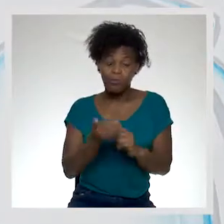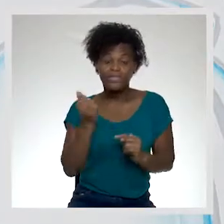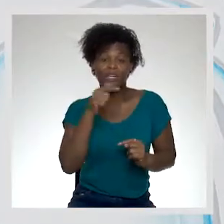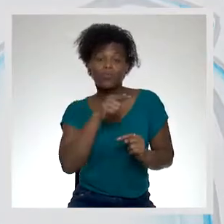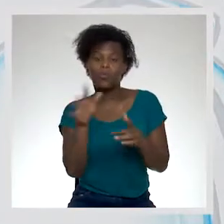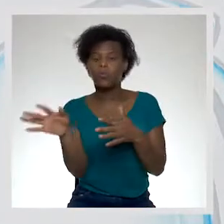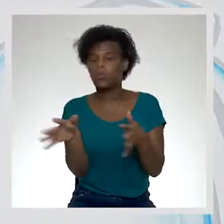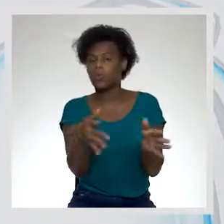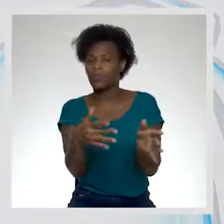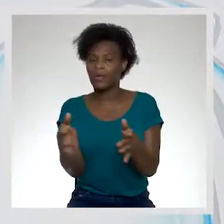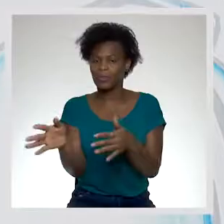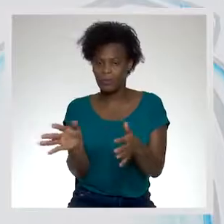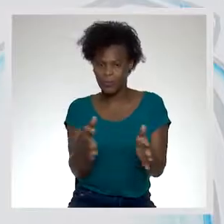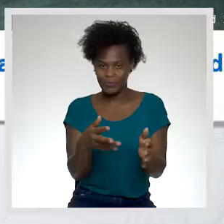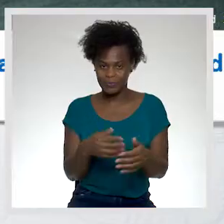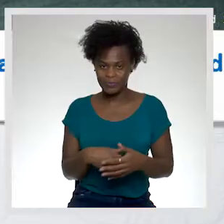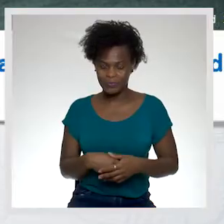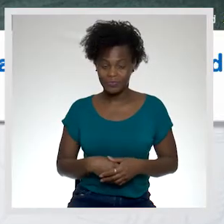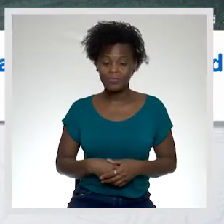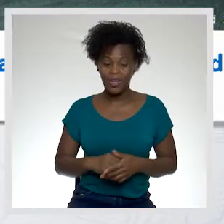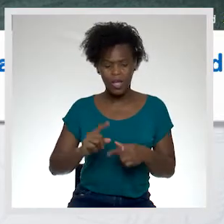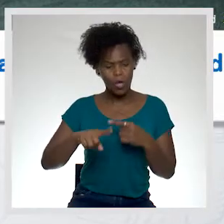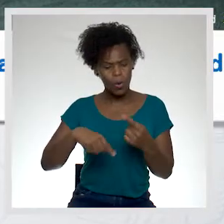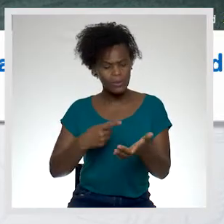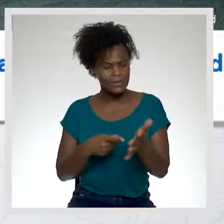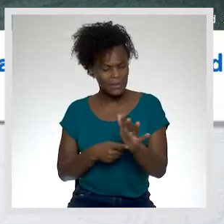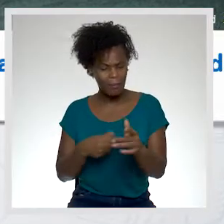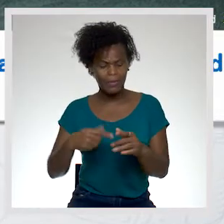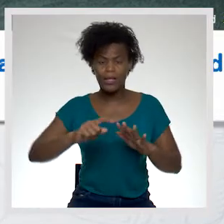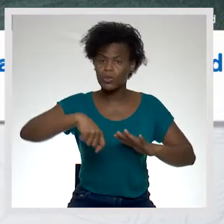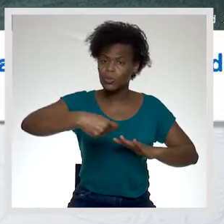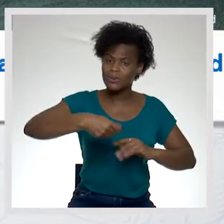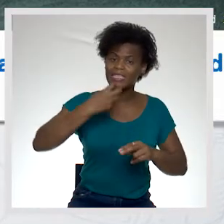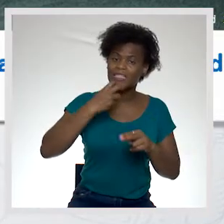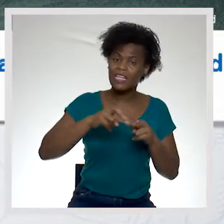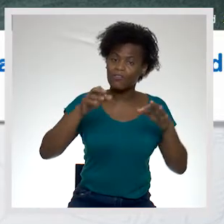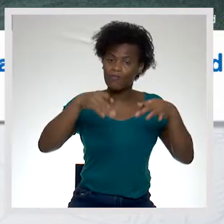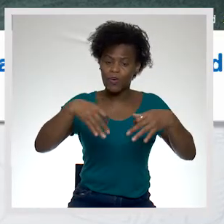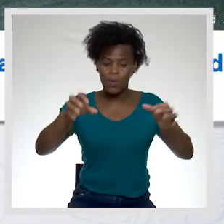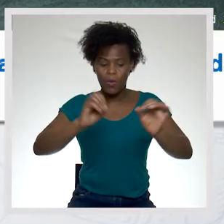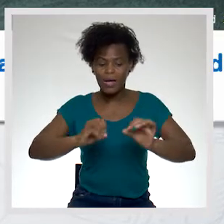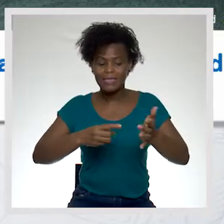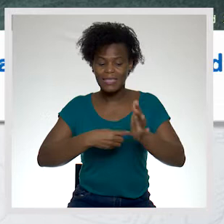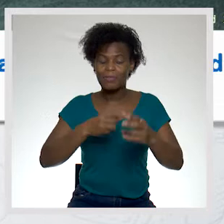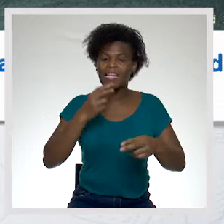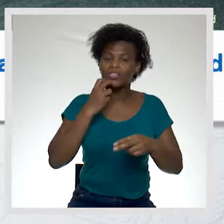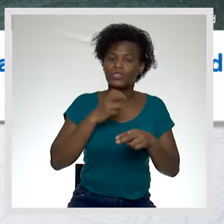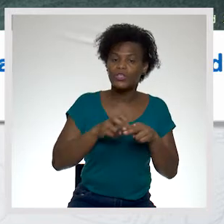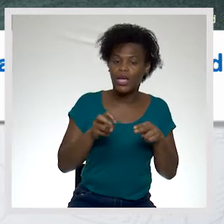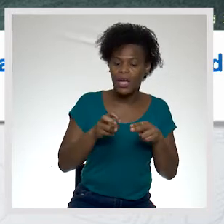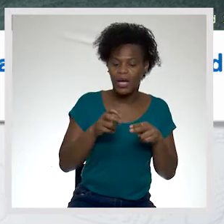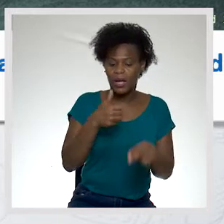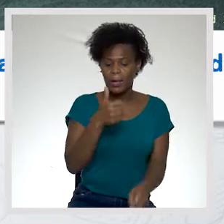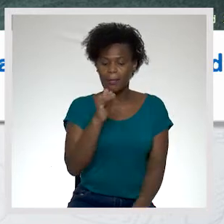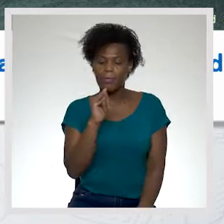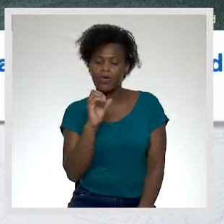através do vento. E outros exemplos de recursos energéticos renováveis. Temos energia da